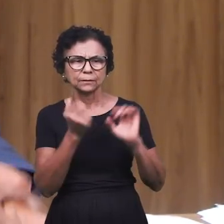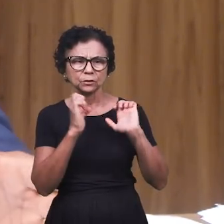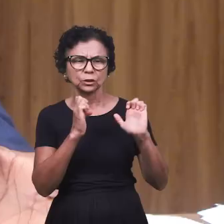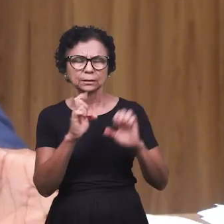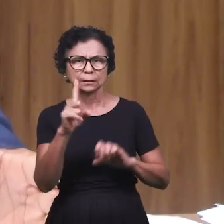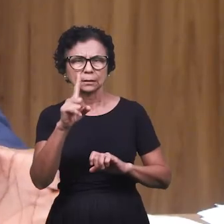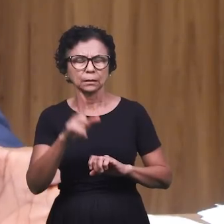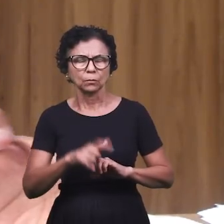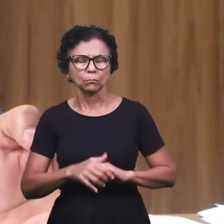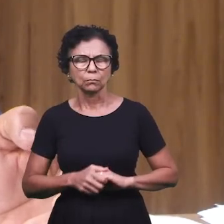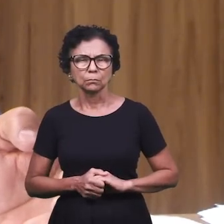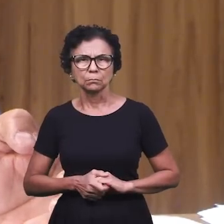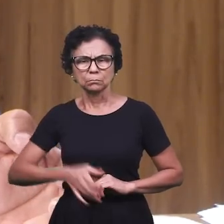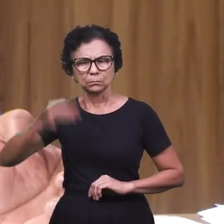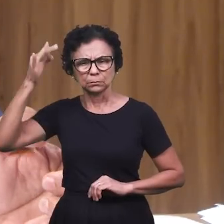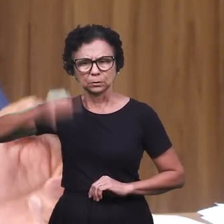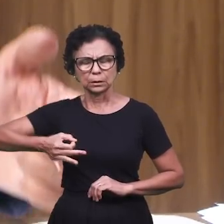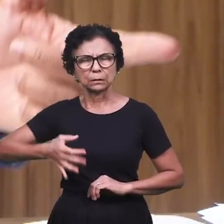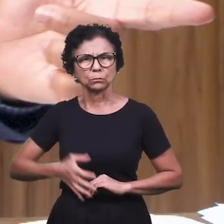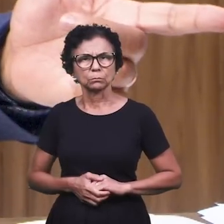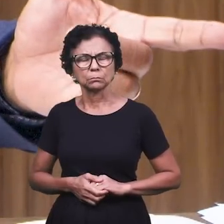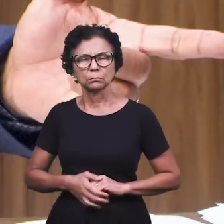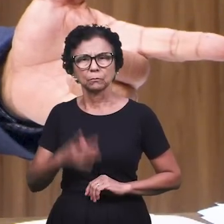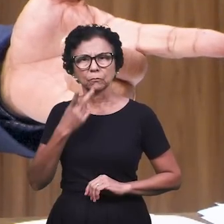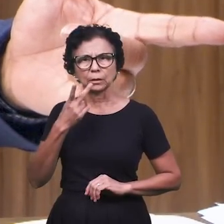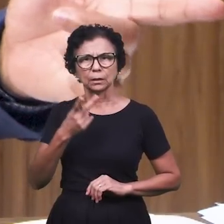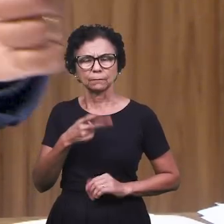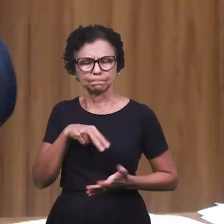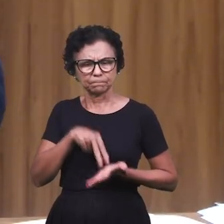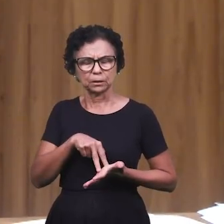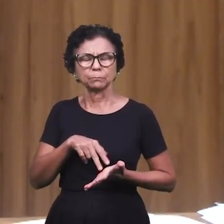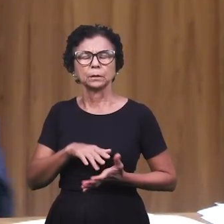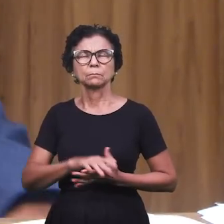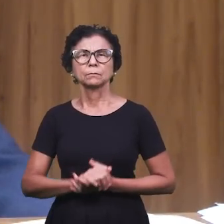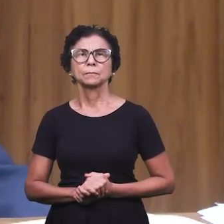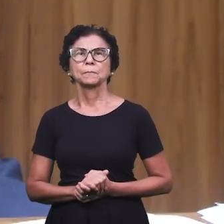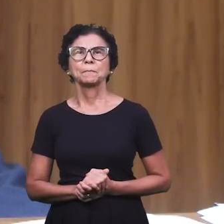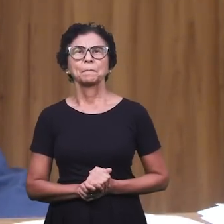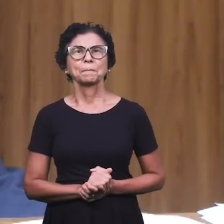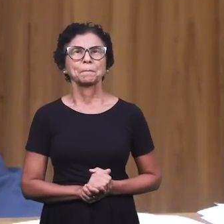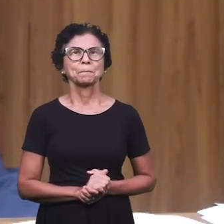bem definido nas posições dele, João. Né? Agora, o Apocalipse, que é o...